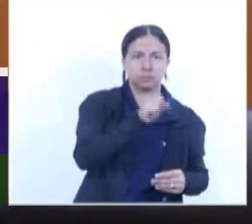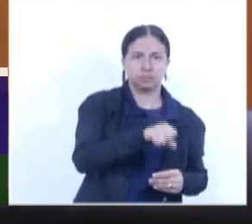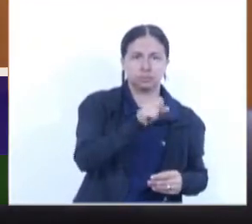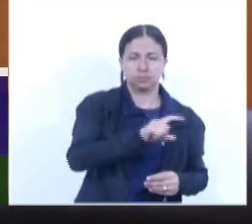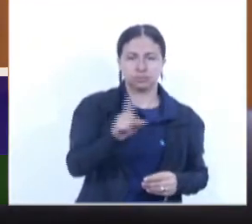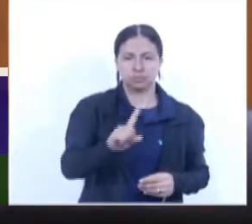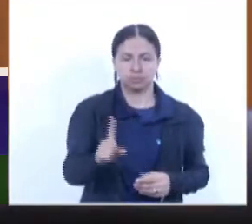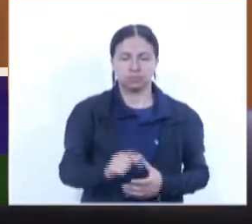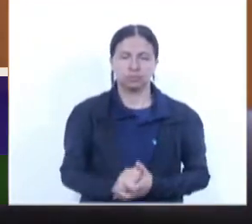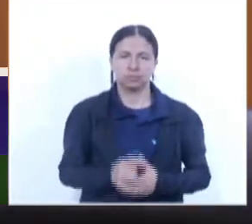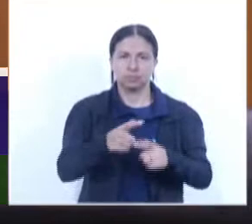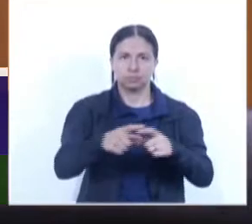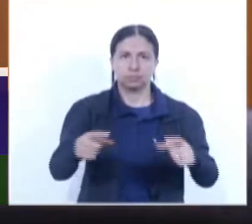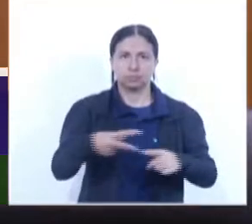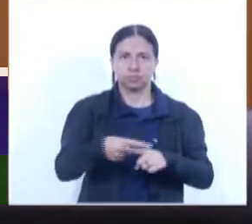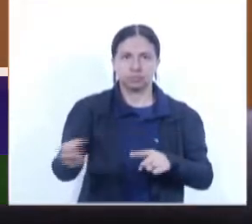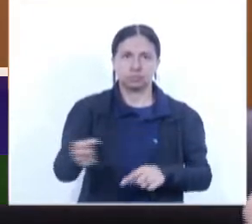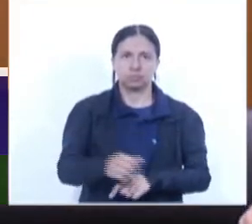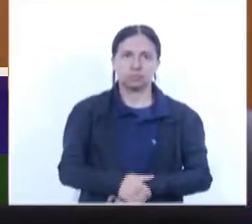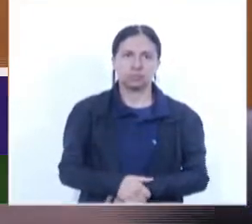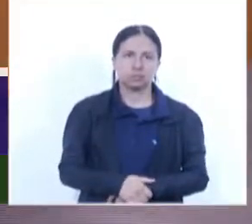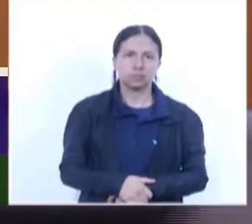maioria absoluta